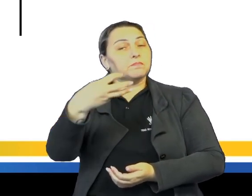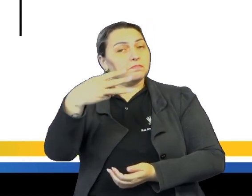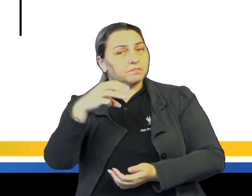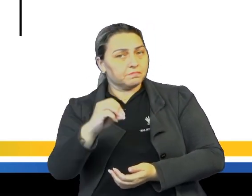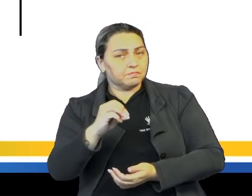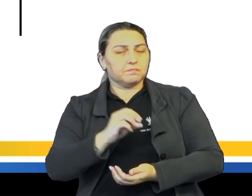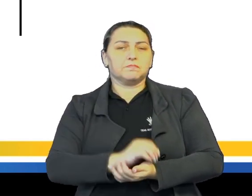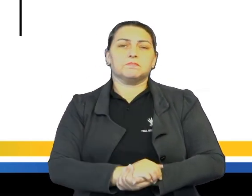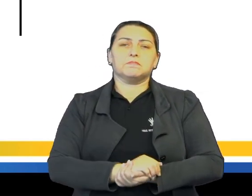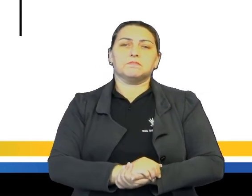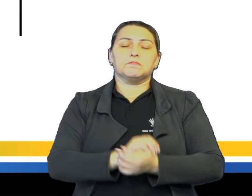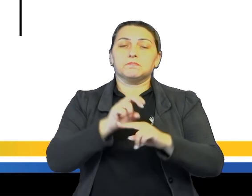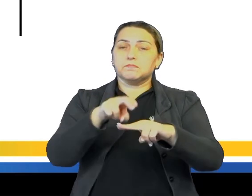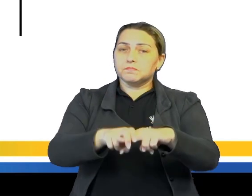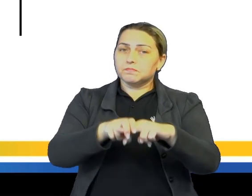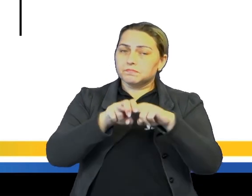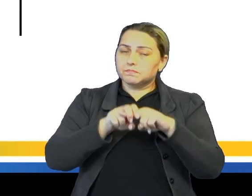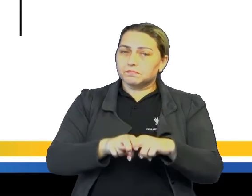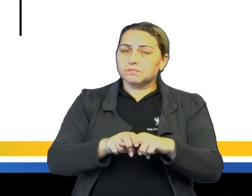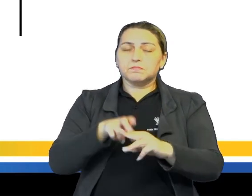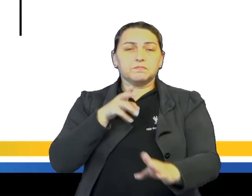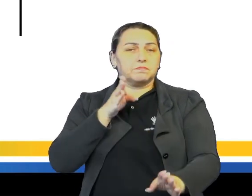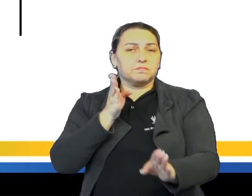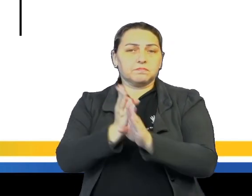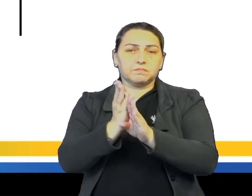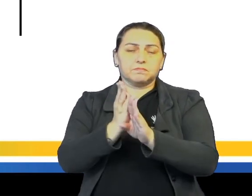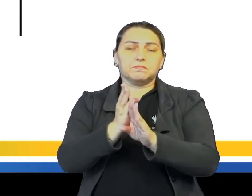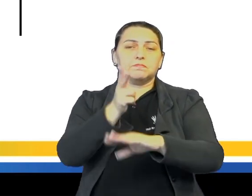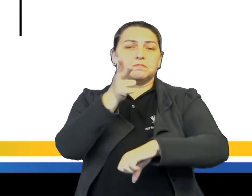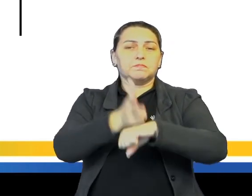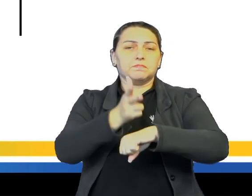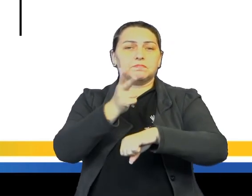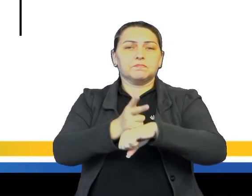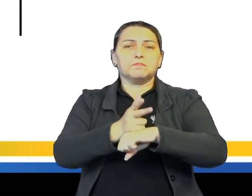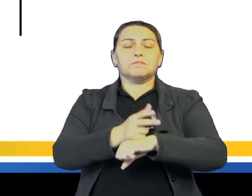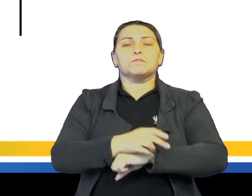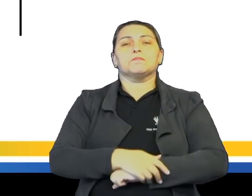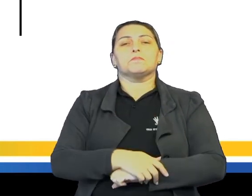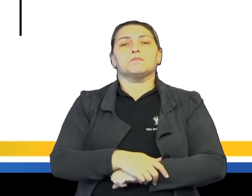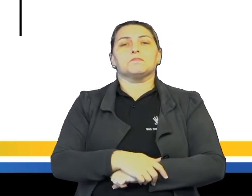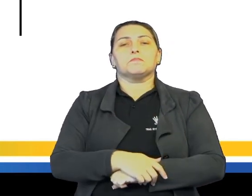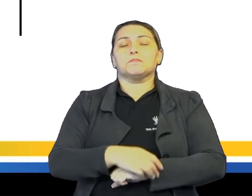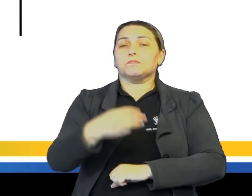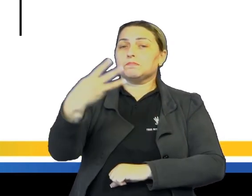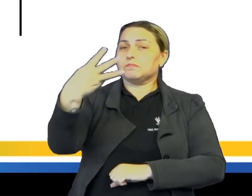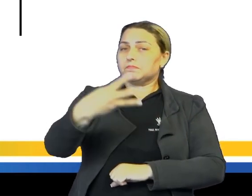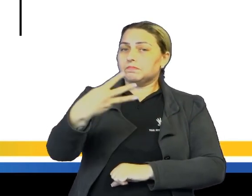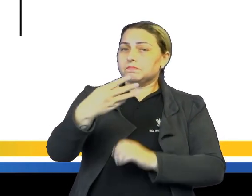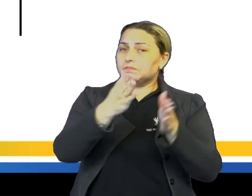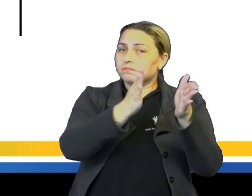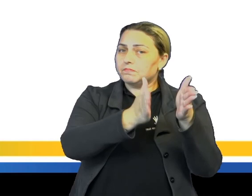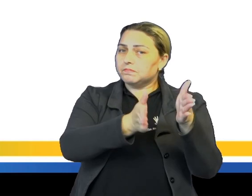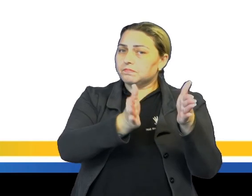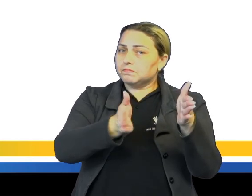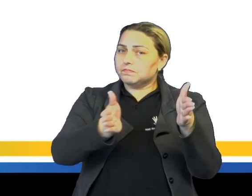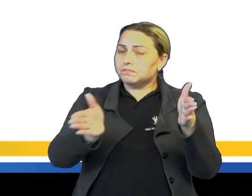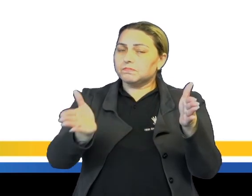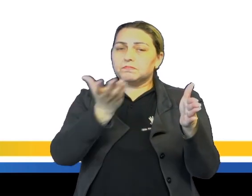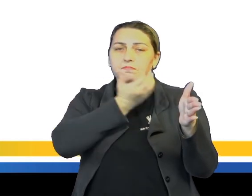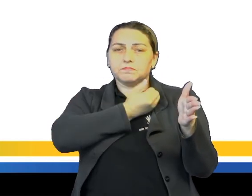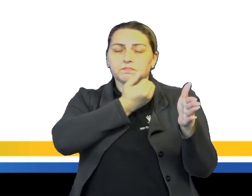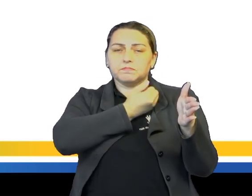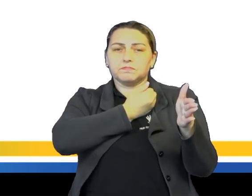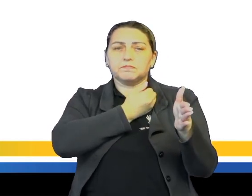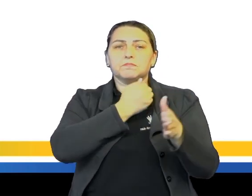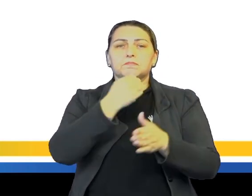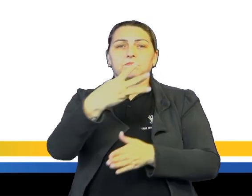30. Portanto, nós identificamos aí no vídeo que é a terceira sequência de números.